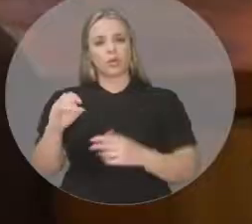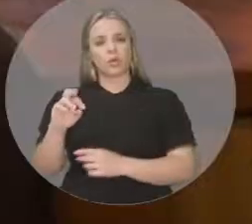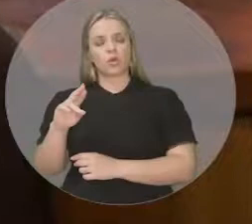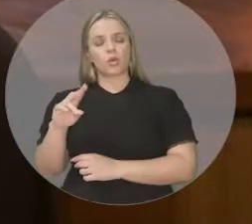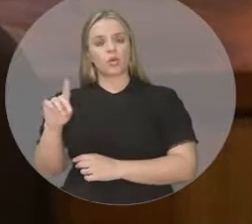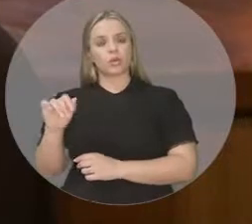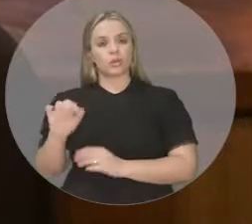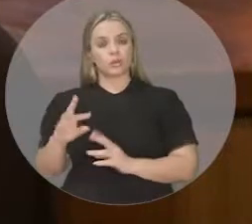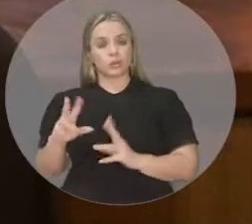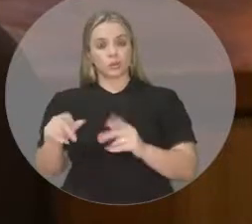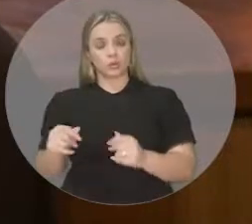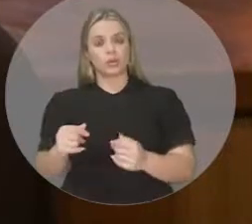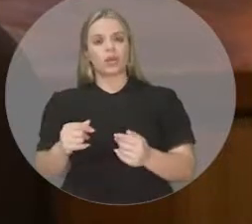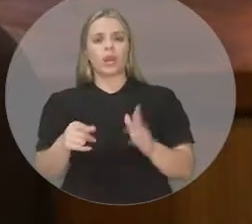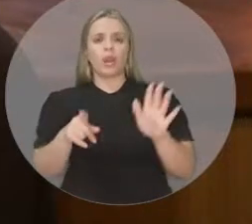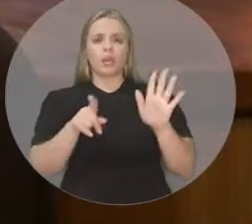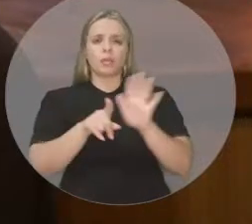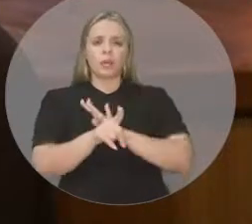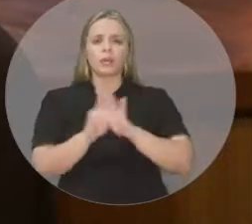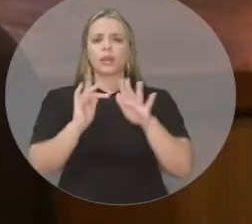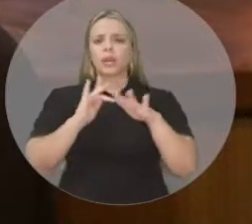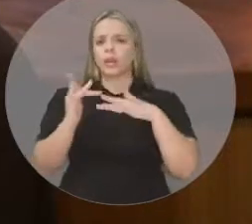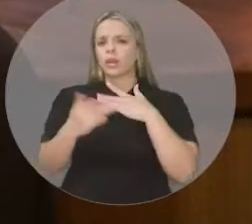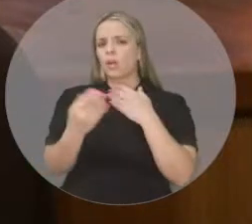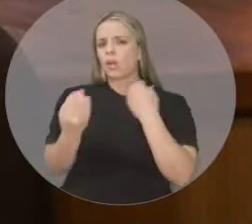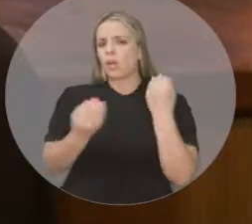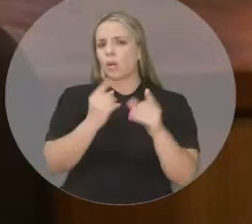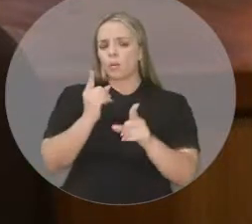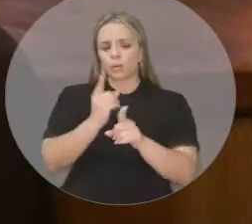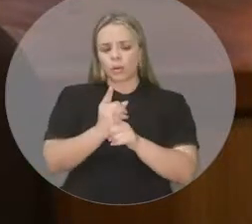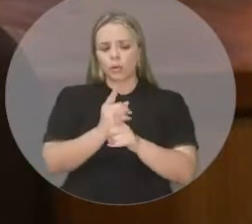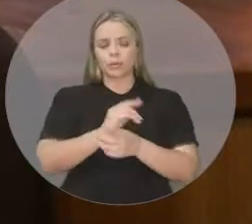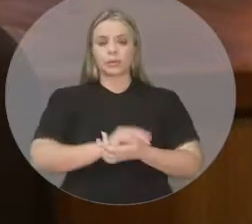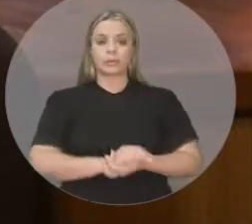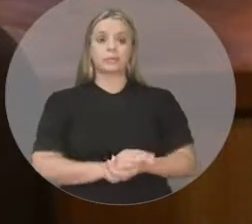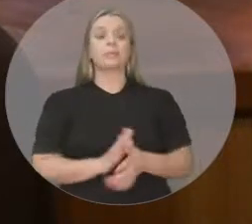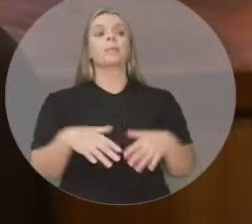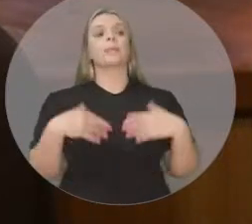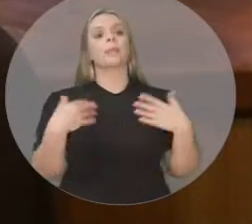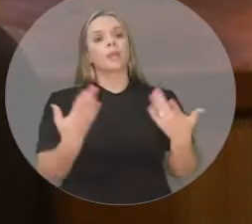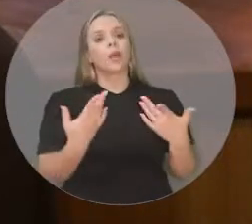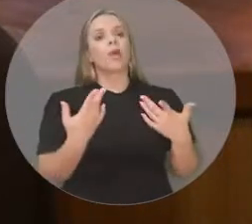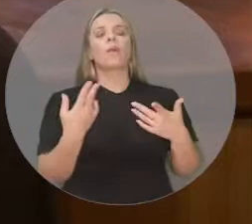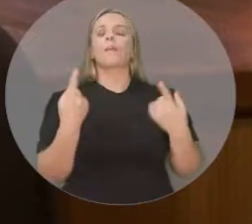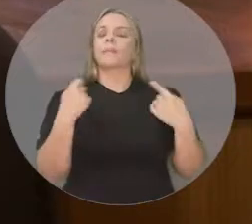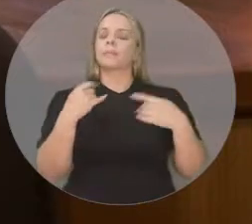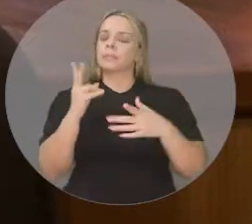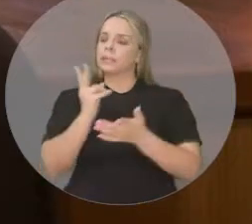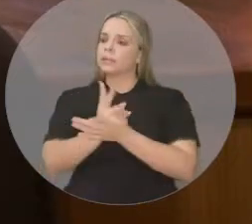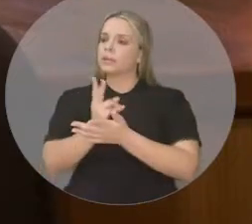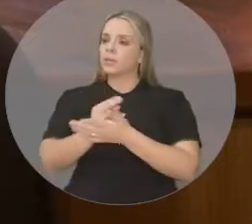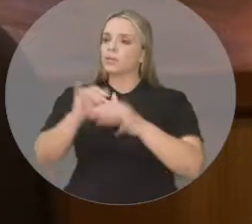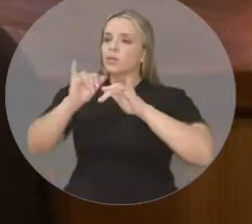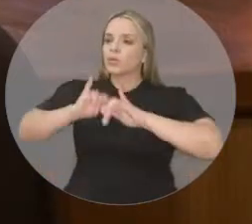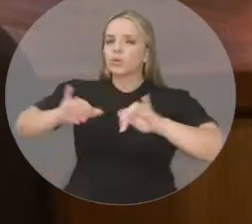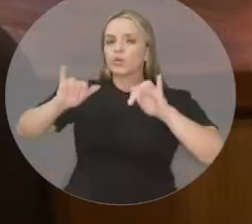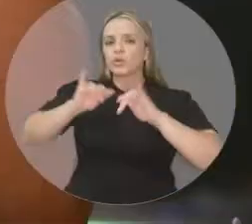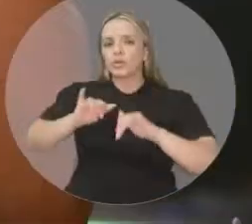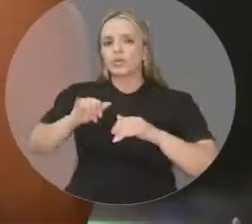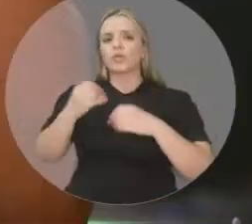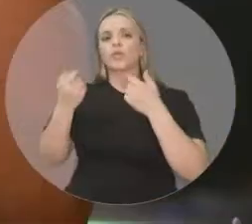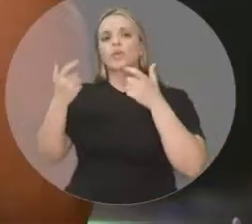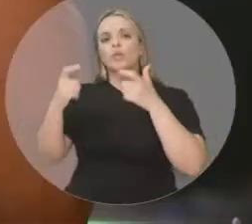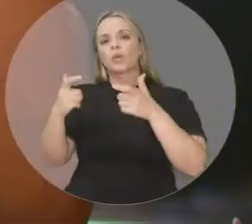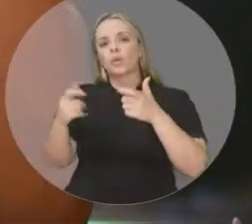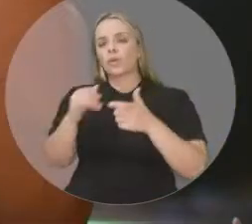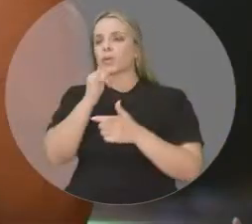cururu. Tem mais coisas vindo agora a partir de 2022, de outros. Você, por exemplo, disse que escolheu o frevo, tiveram que